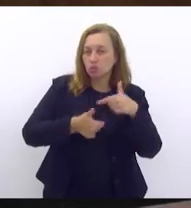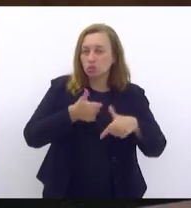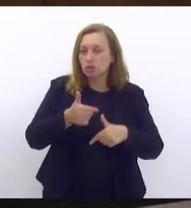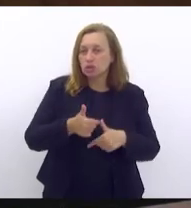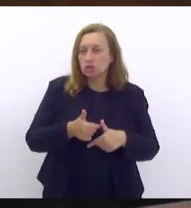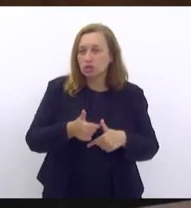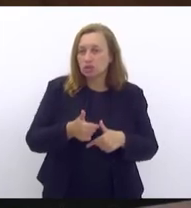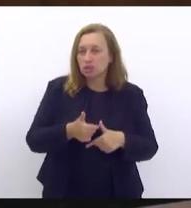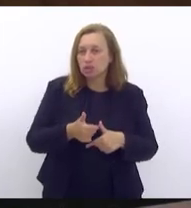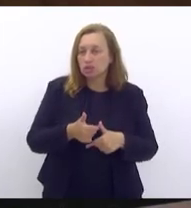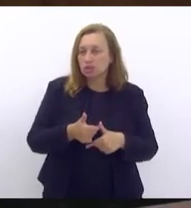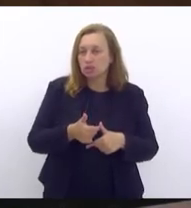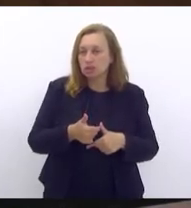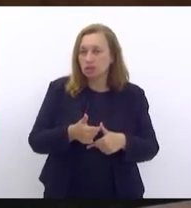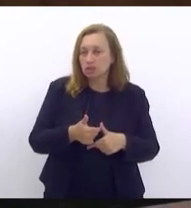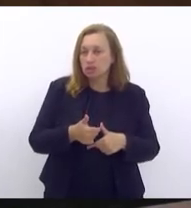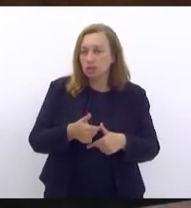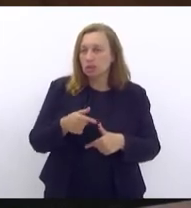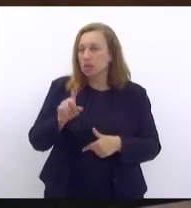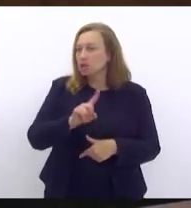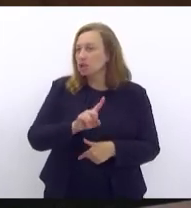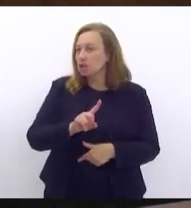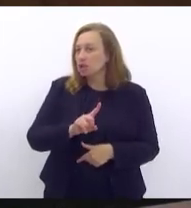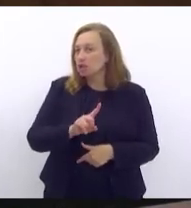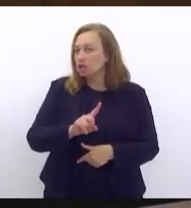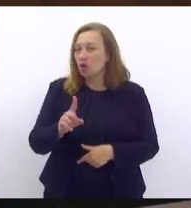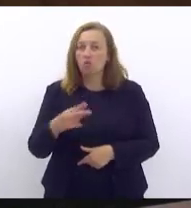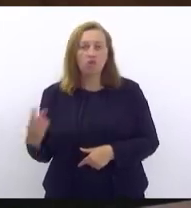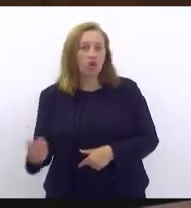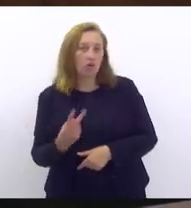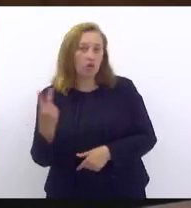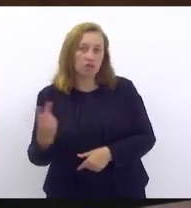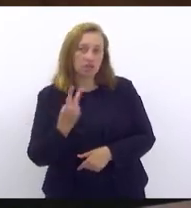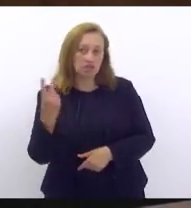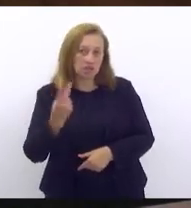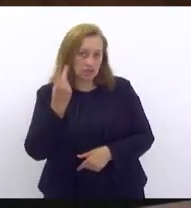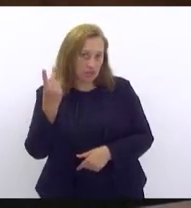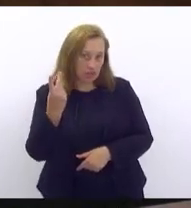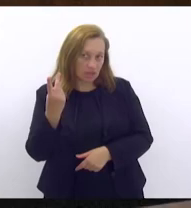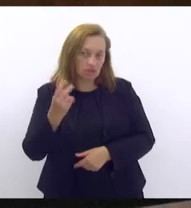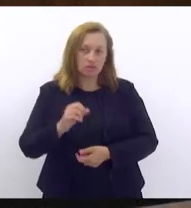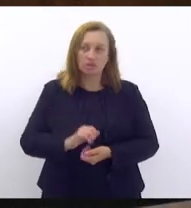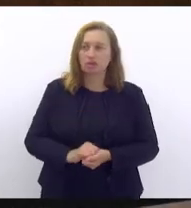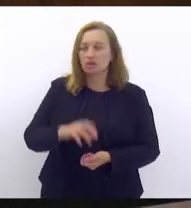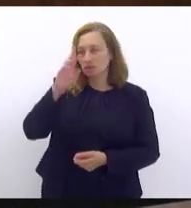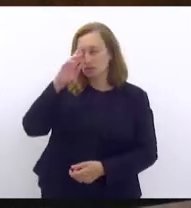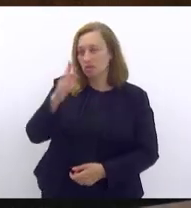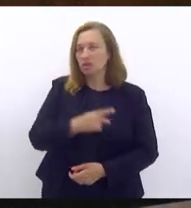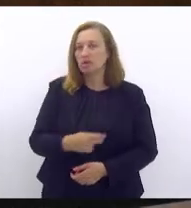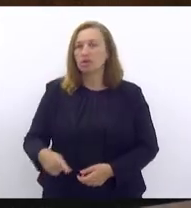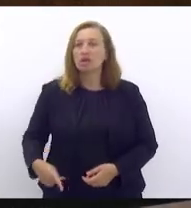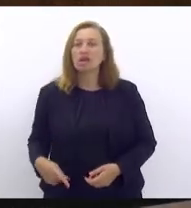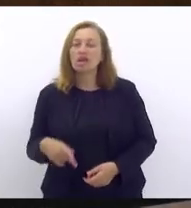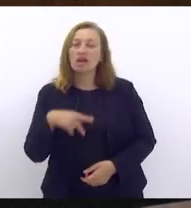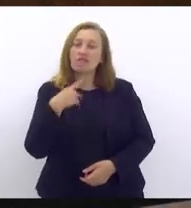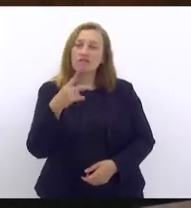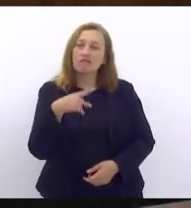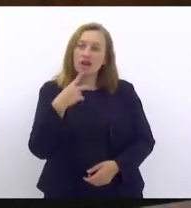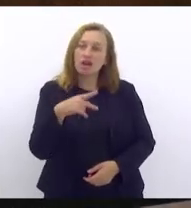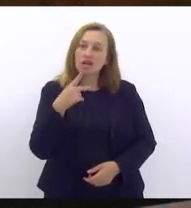não plenamente reconhecidos ou não plenamente legislados, presidente. É falar